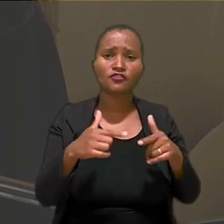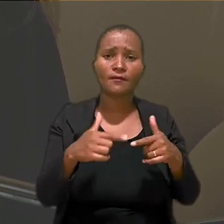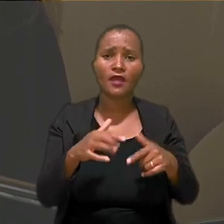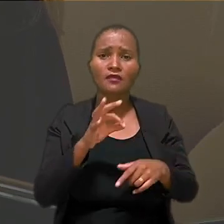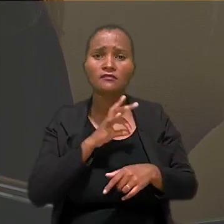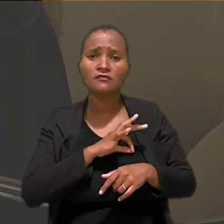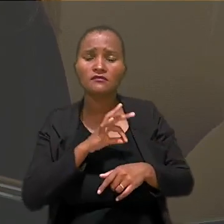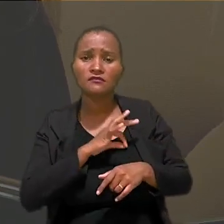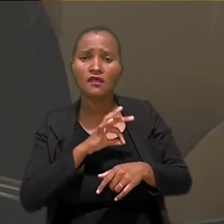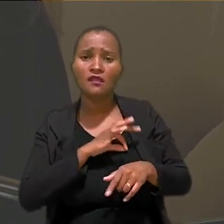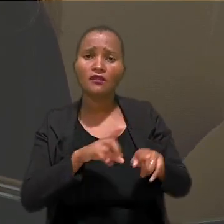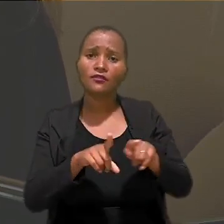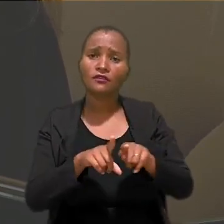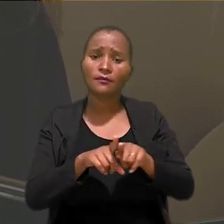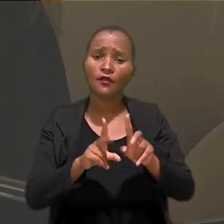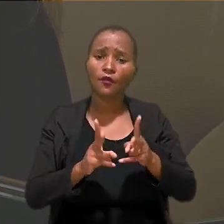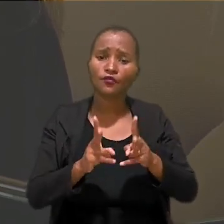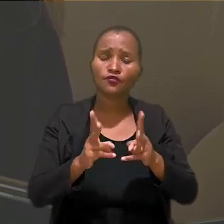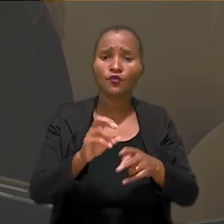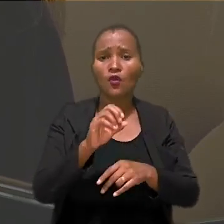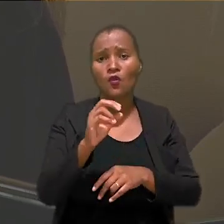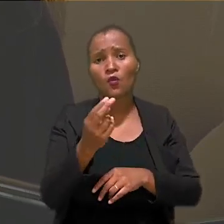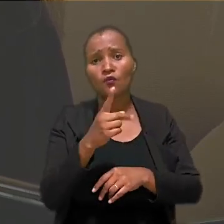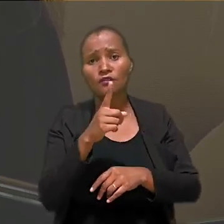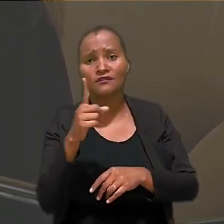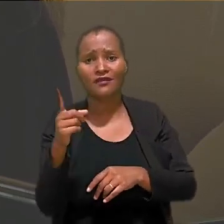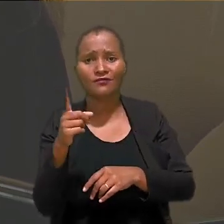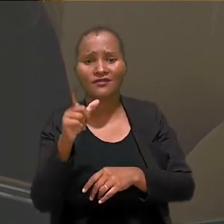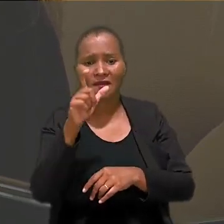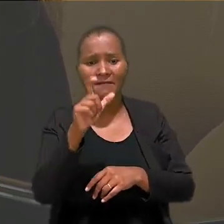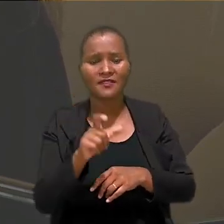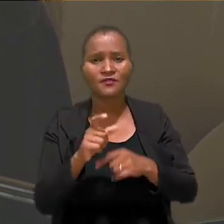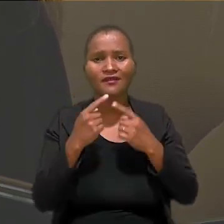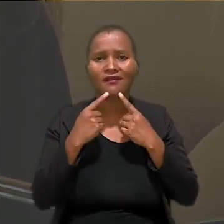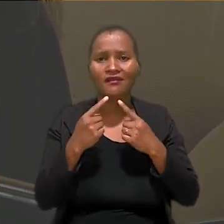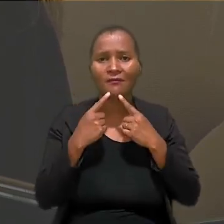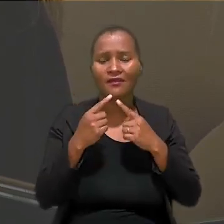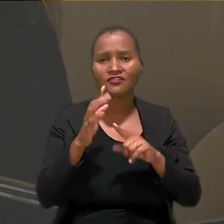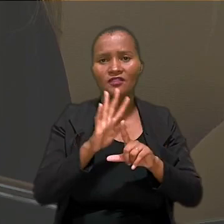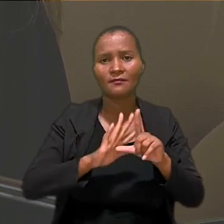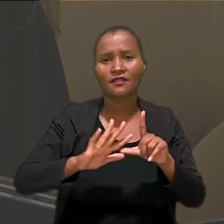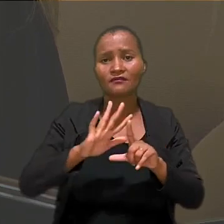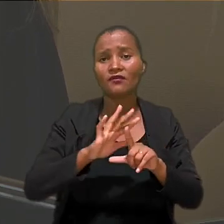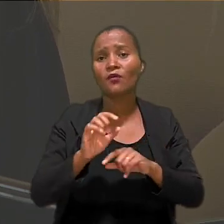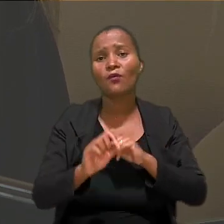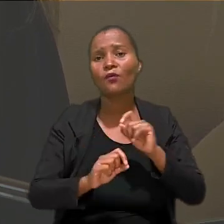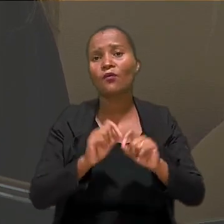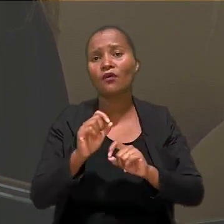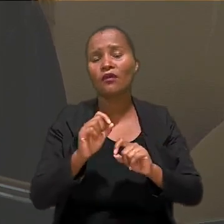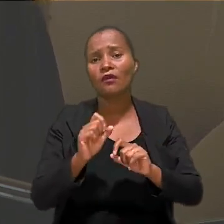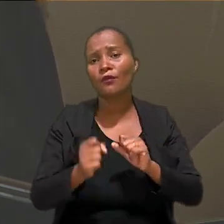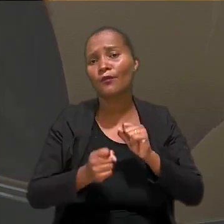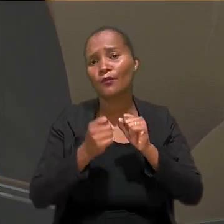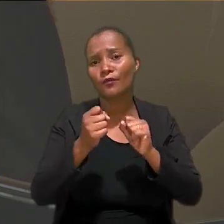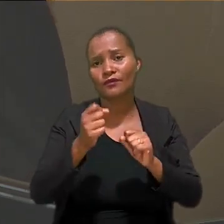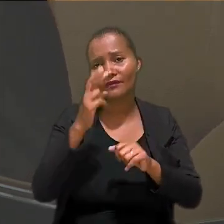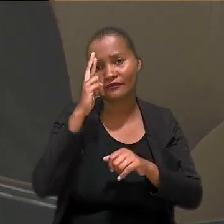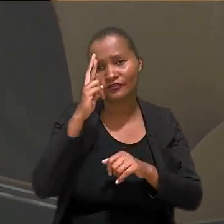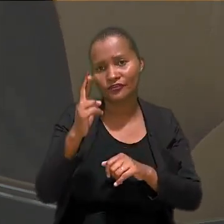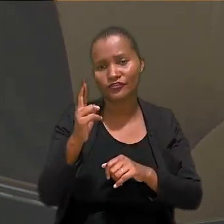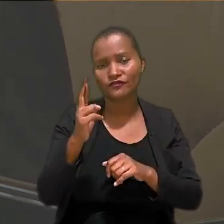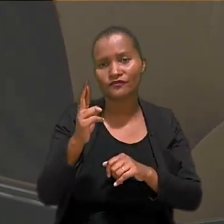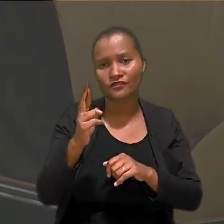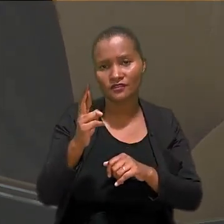o rendimento, até pela manutenção ou não do reclamante na plataforma. O que é isso, senão o poder